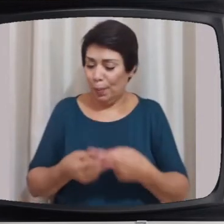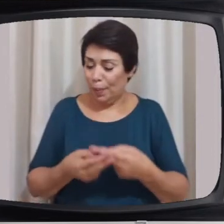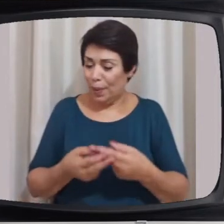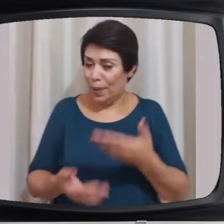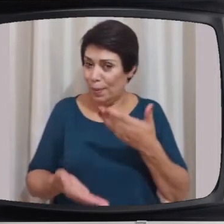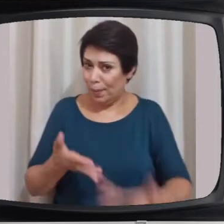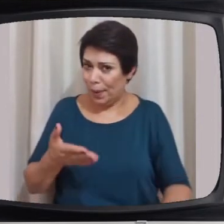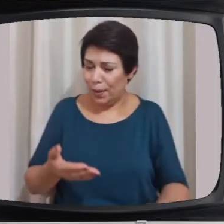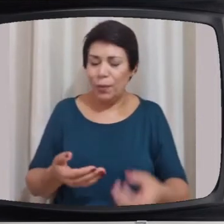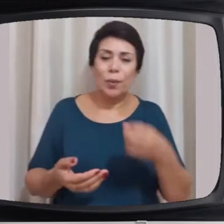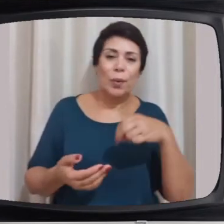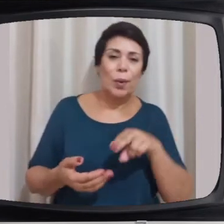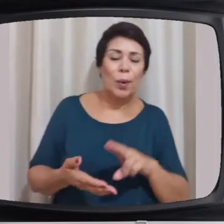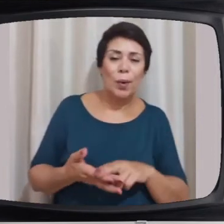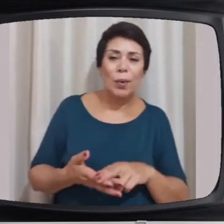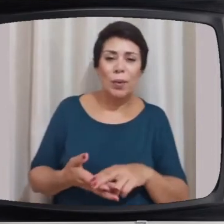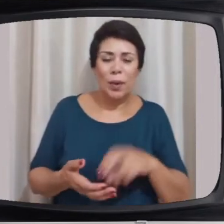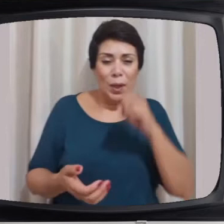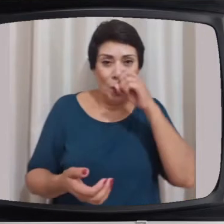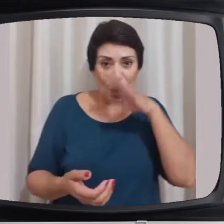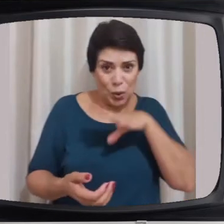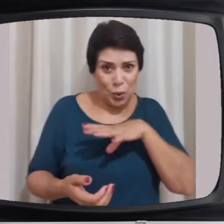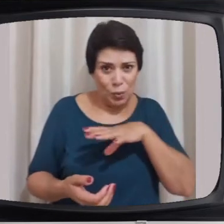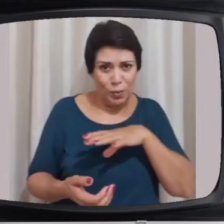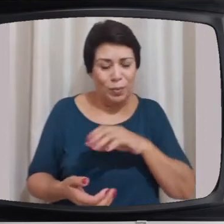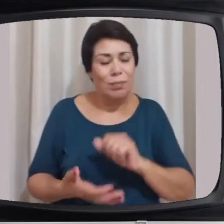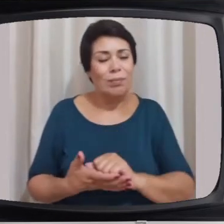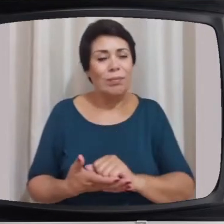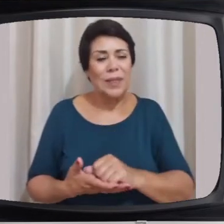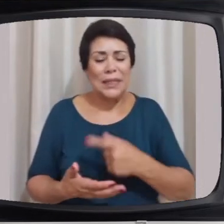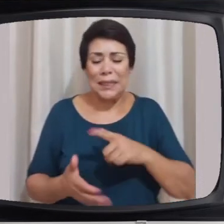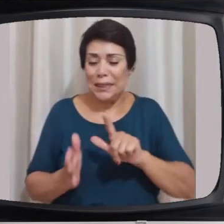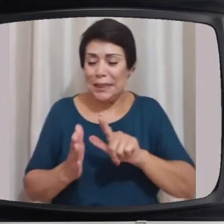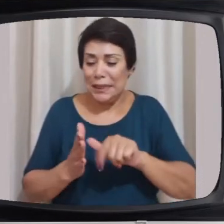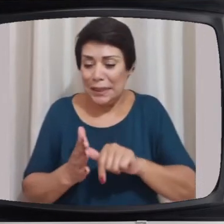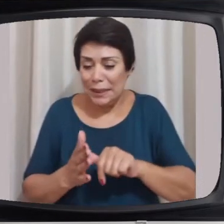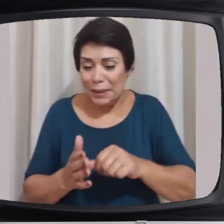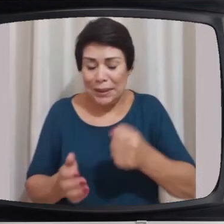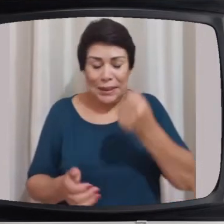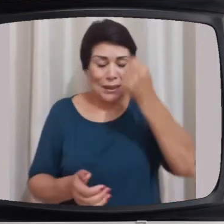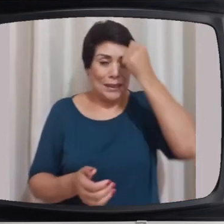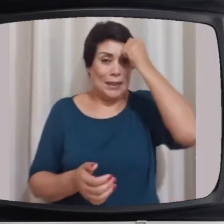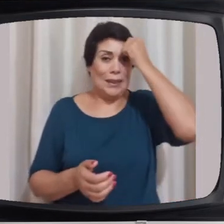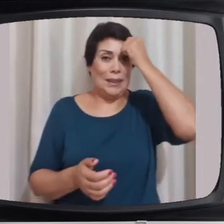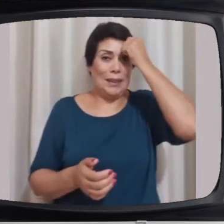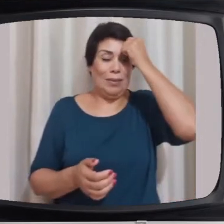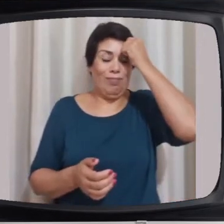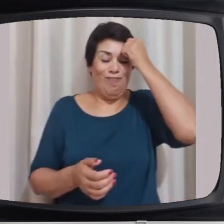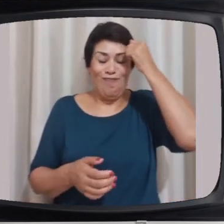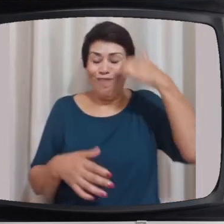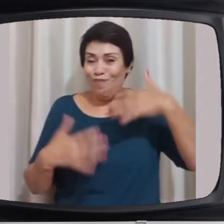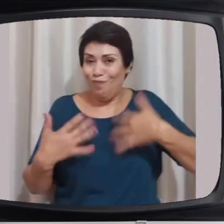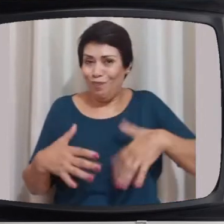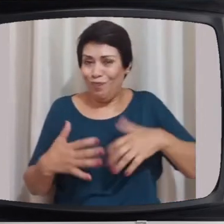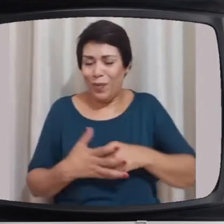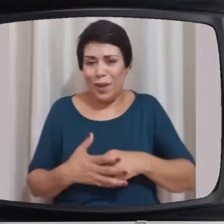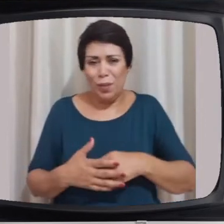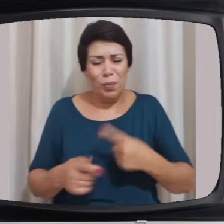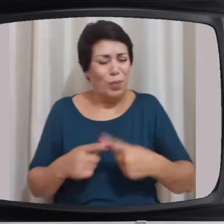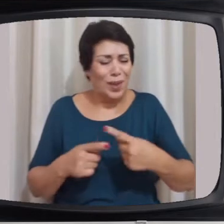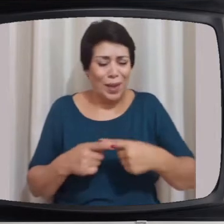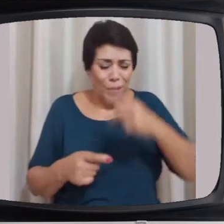como se diz, parto para a ignorância, eu me arrependo praticamente no segundo seguinte. Na verdade, não é do meu